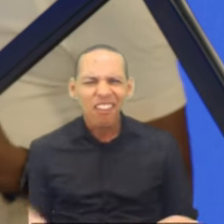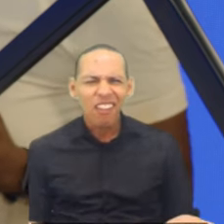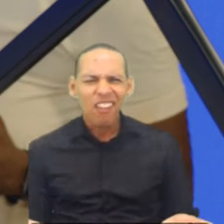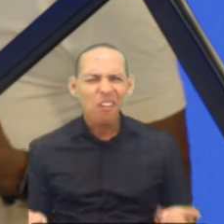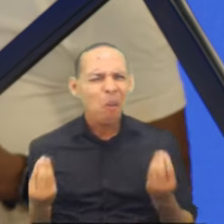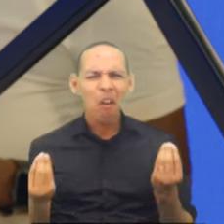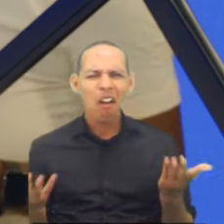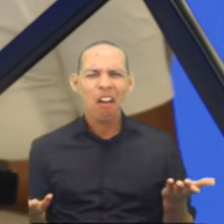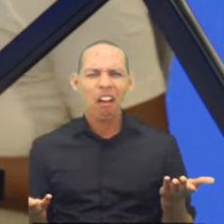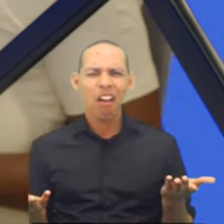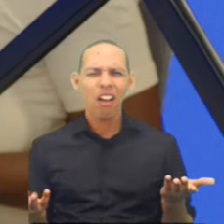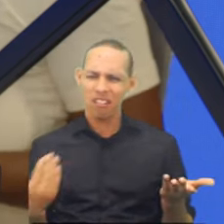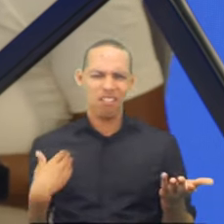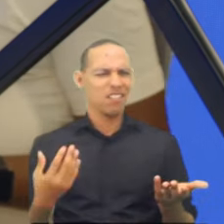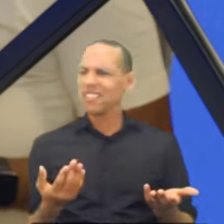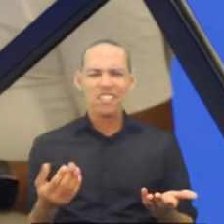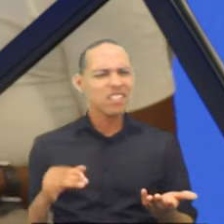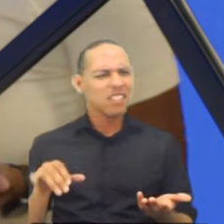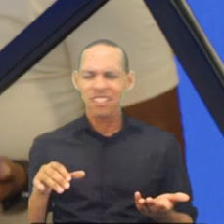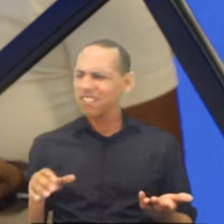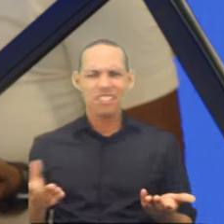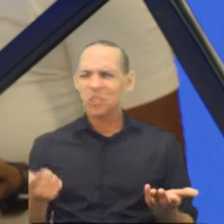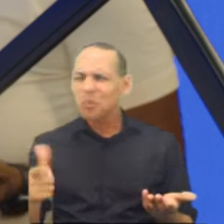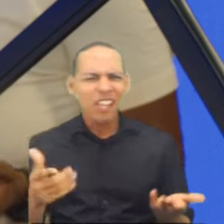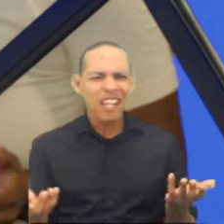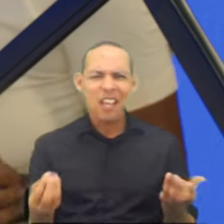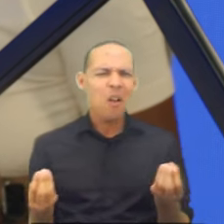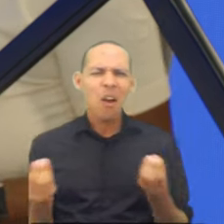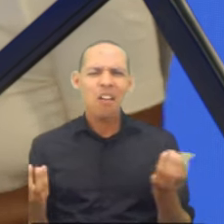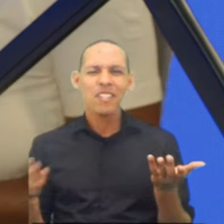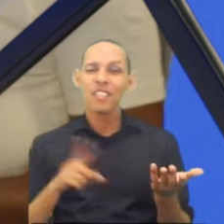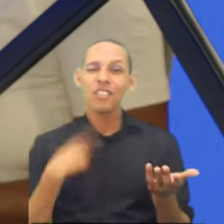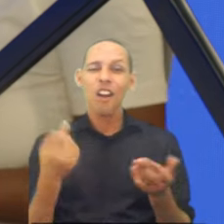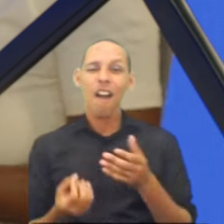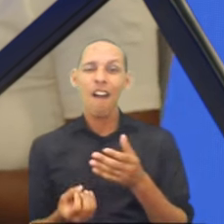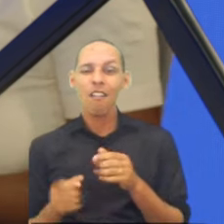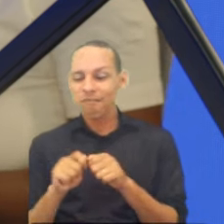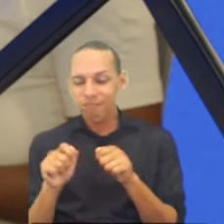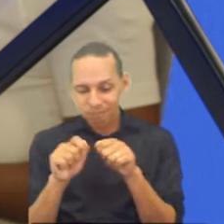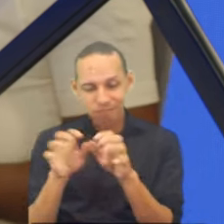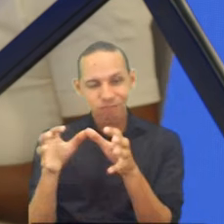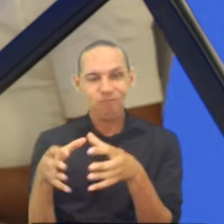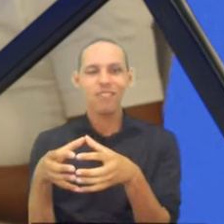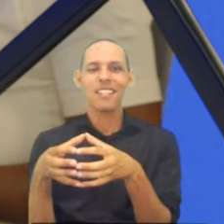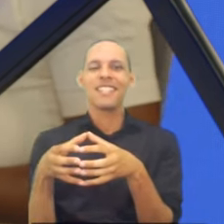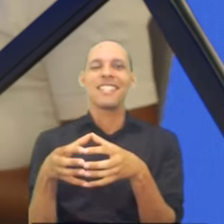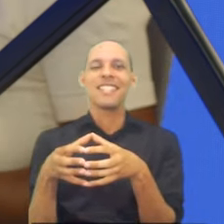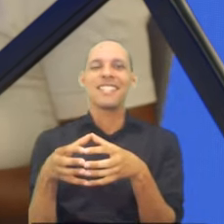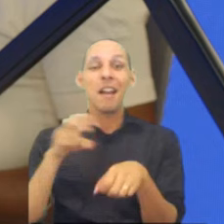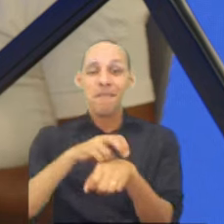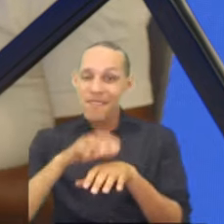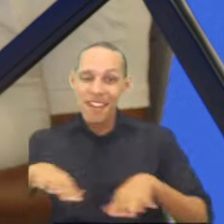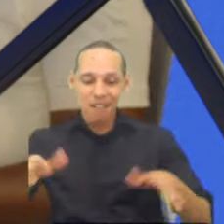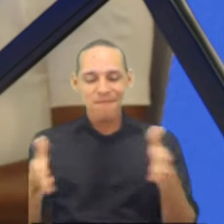oi aí eles inconformada Jana como não tem nós formamos um em no meio